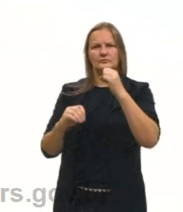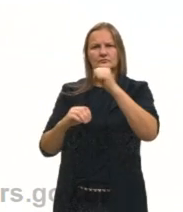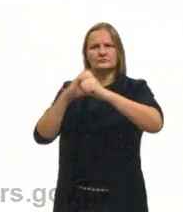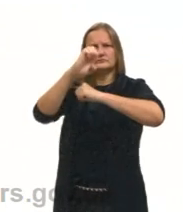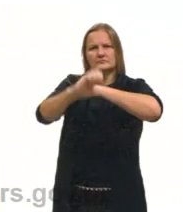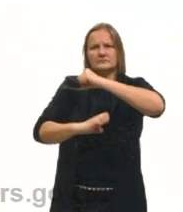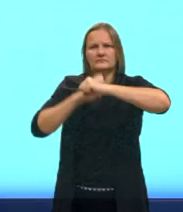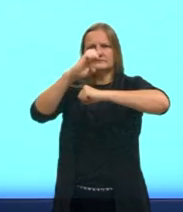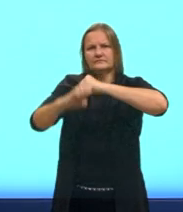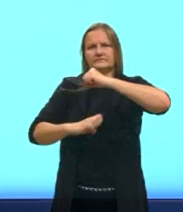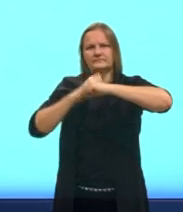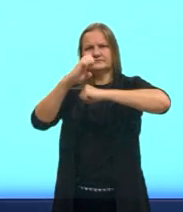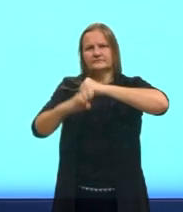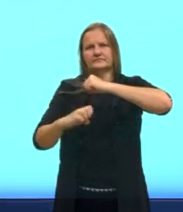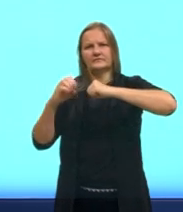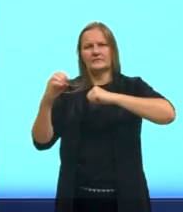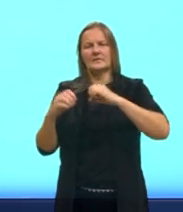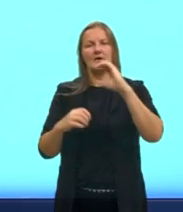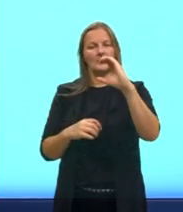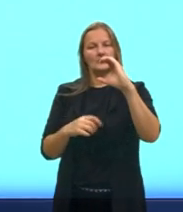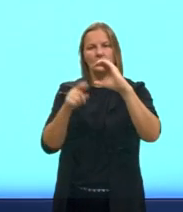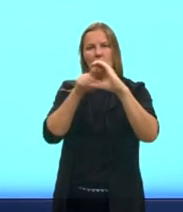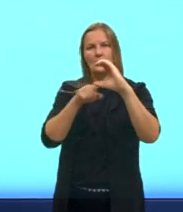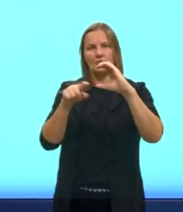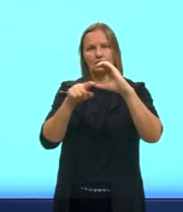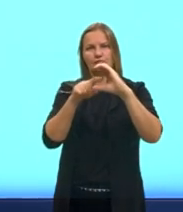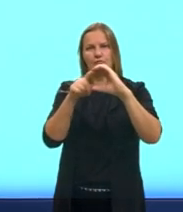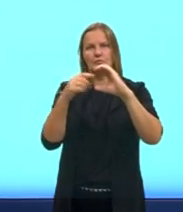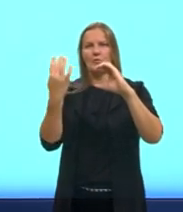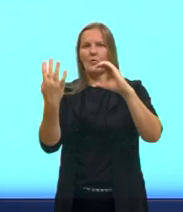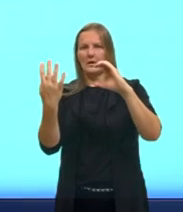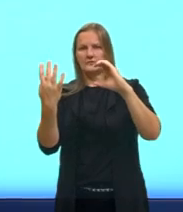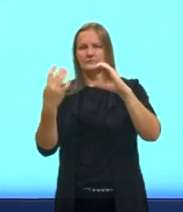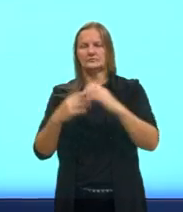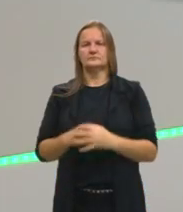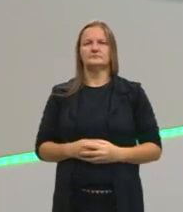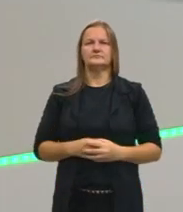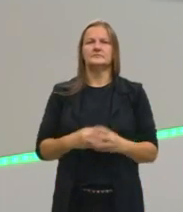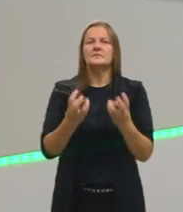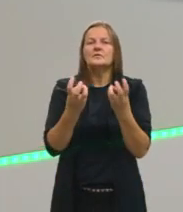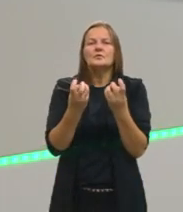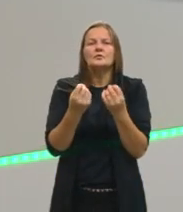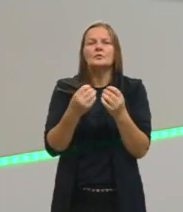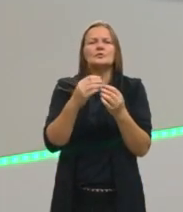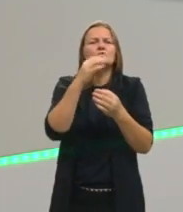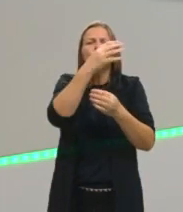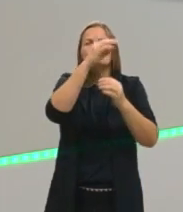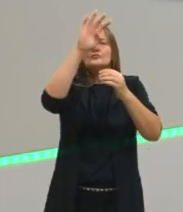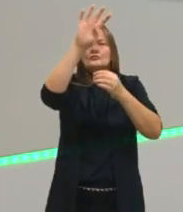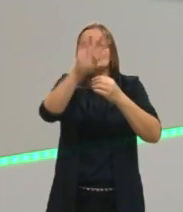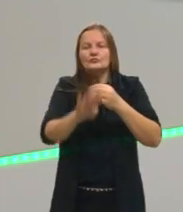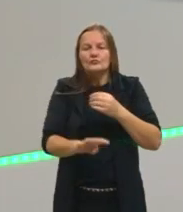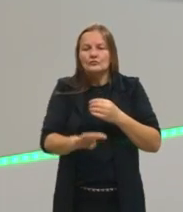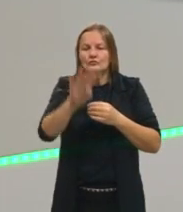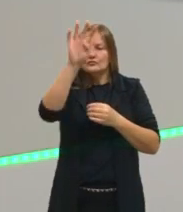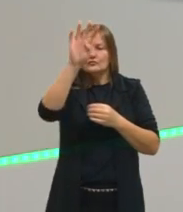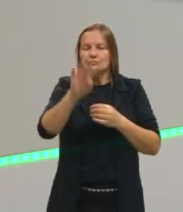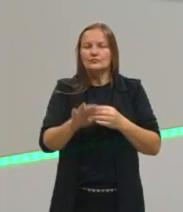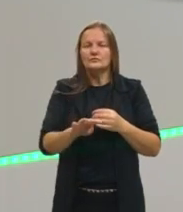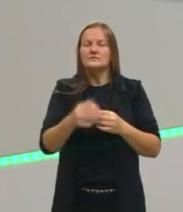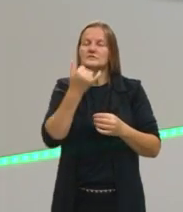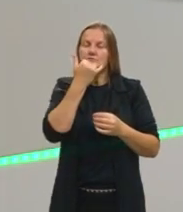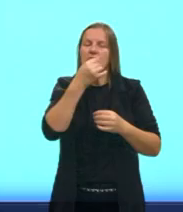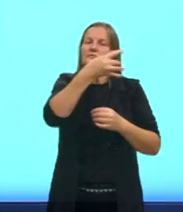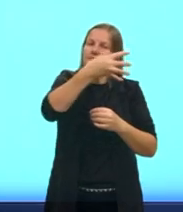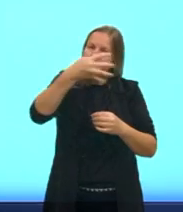34 a que a família do carbono vão ter quatro todas as que todos os elementos daquela linha vão ter quatro elétrons na